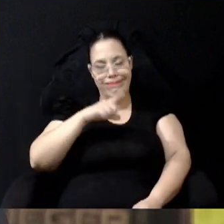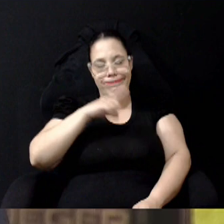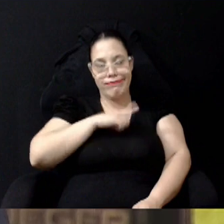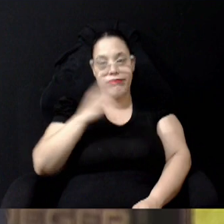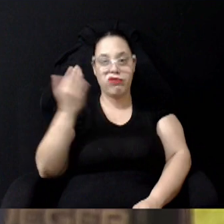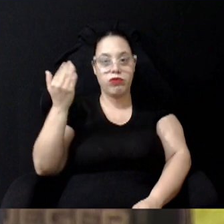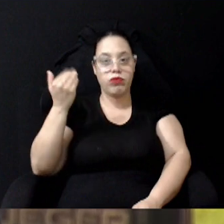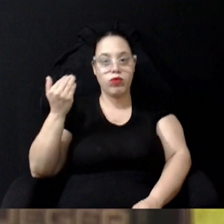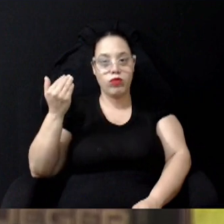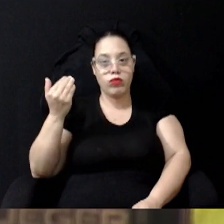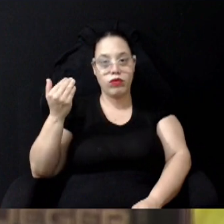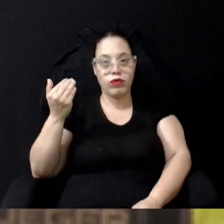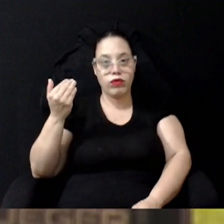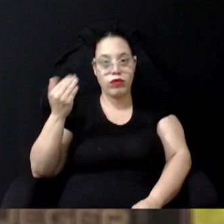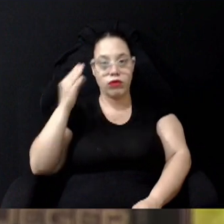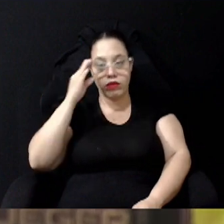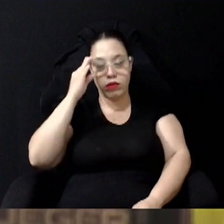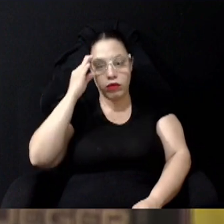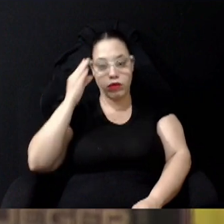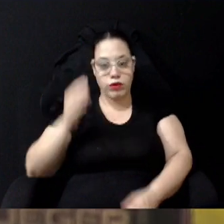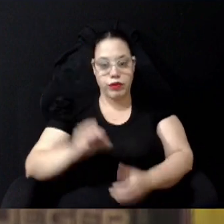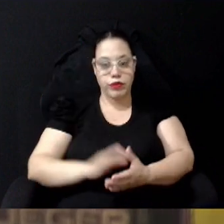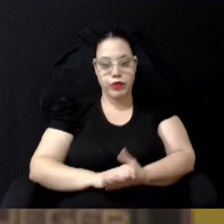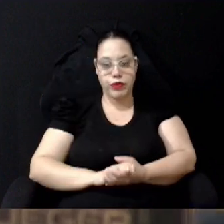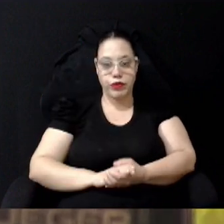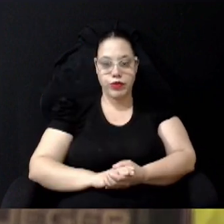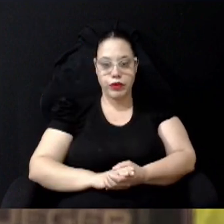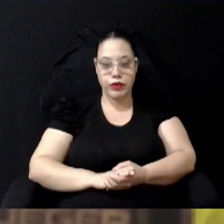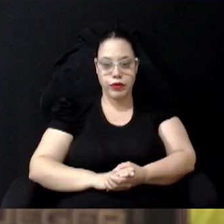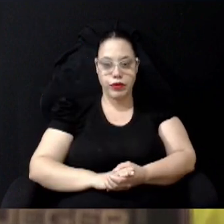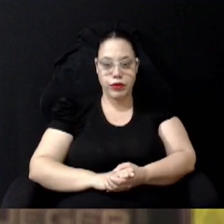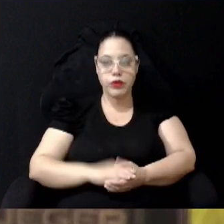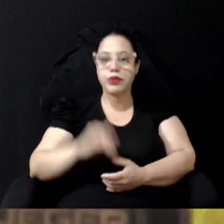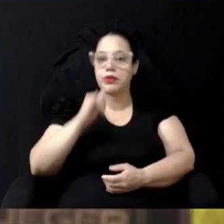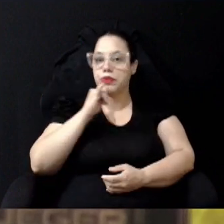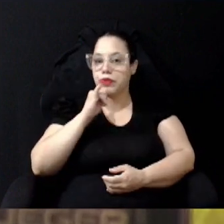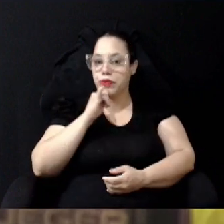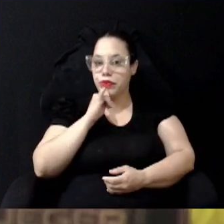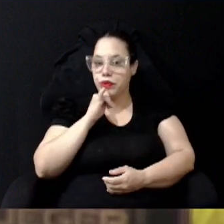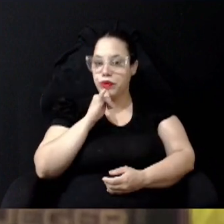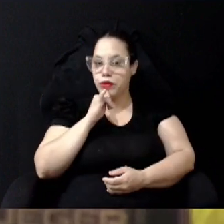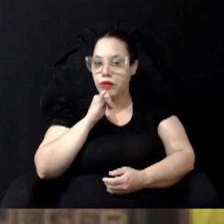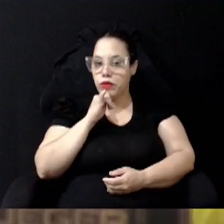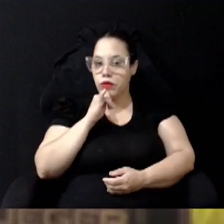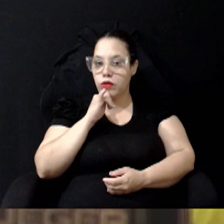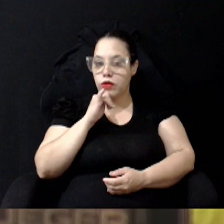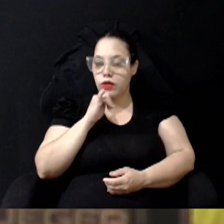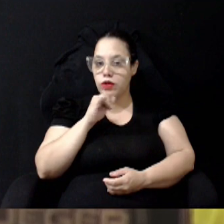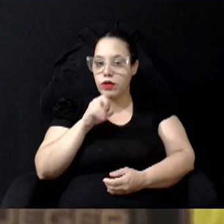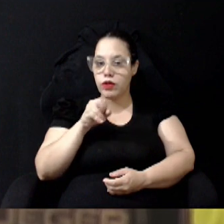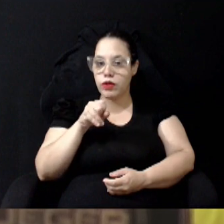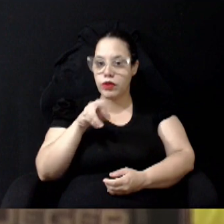nomes aqui de meus antepassados. Por exemplo, Juliana Ferreira de Oliveira,